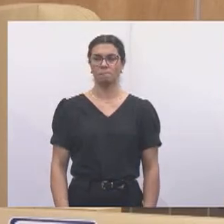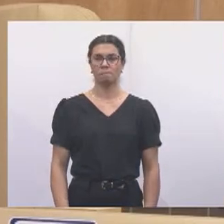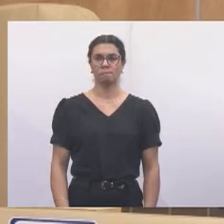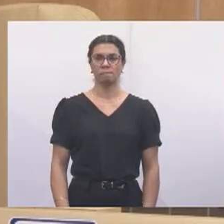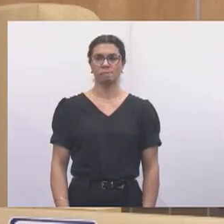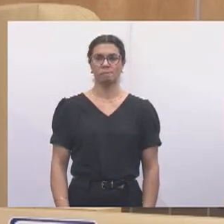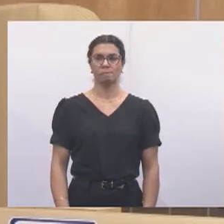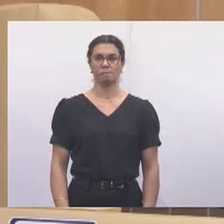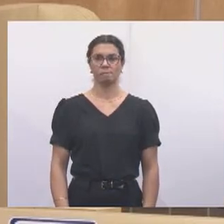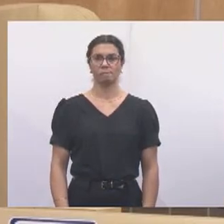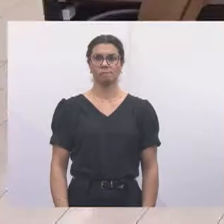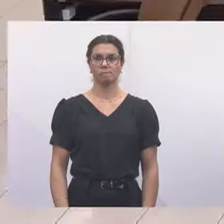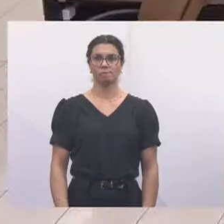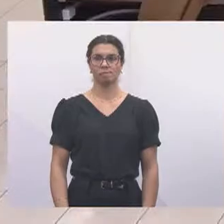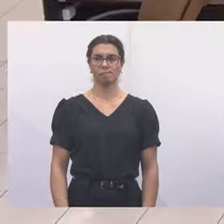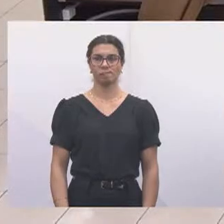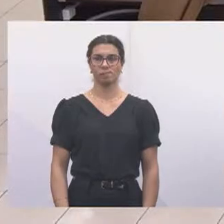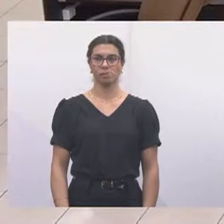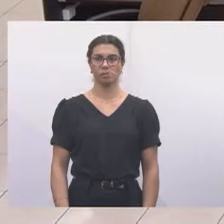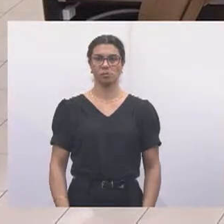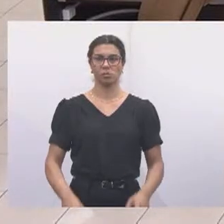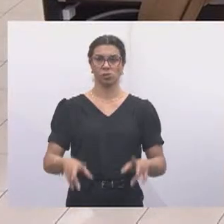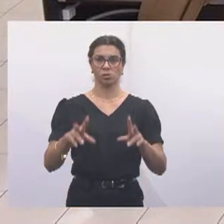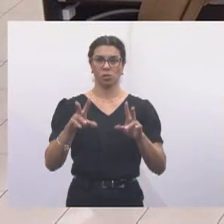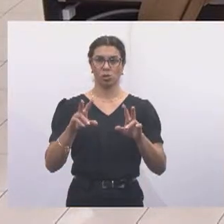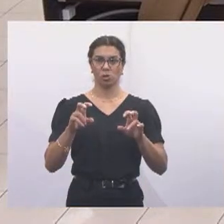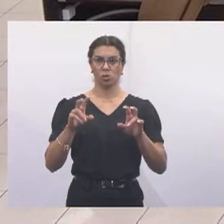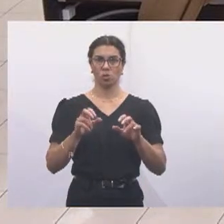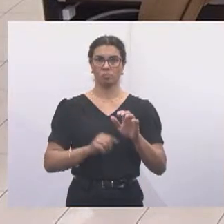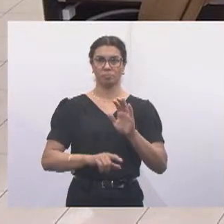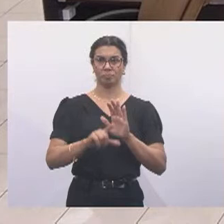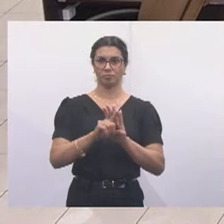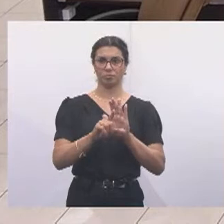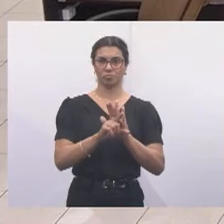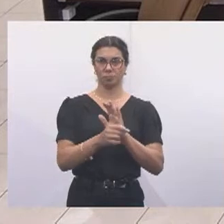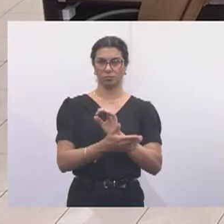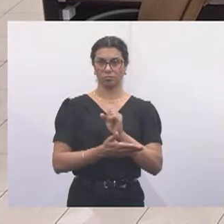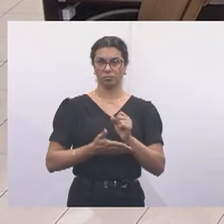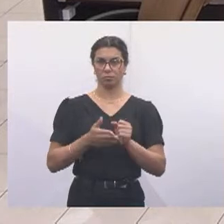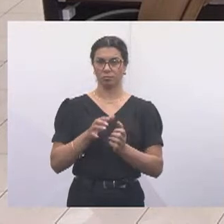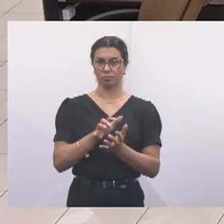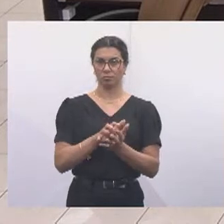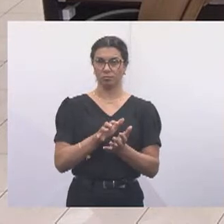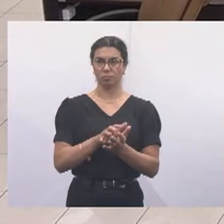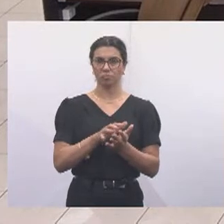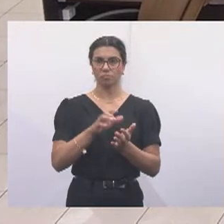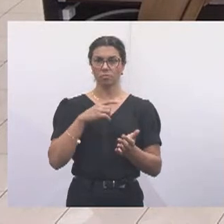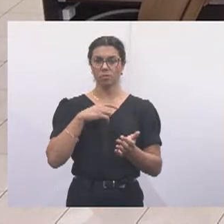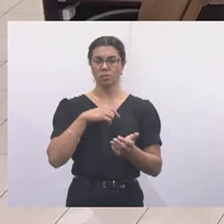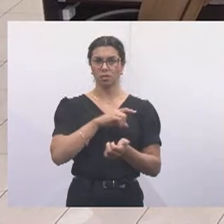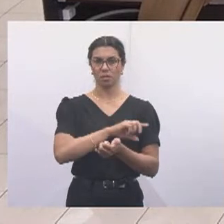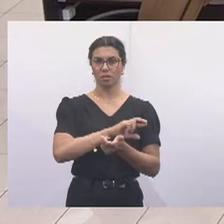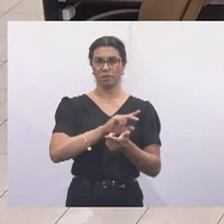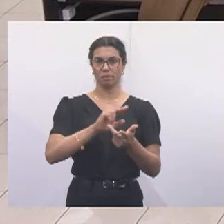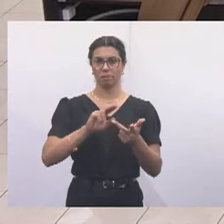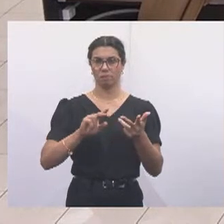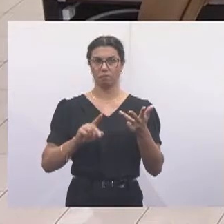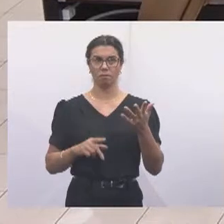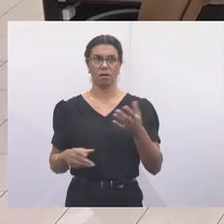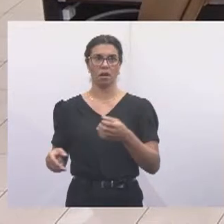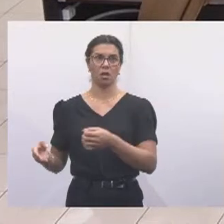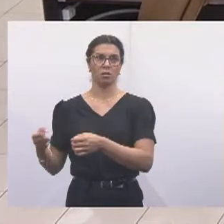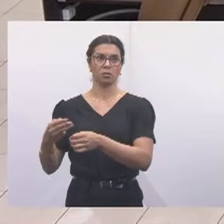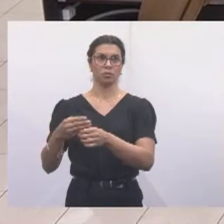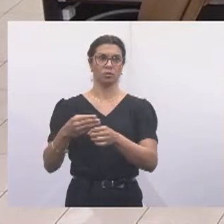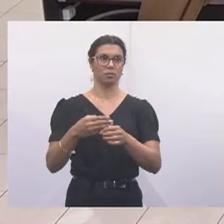seguinte, esse dispositivo na lei orgânica, existem vários municípios que já